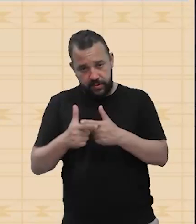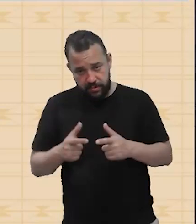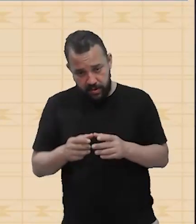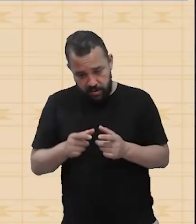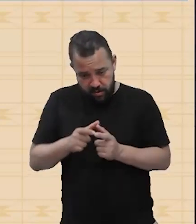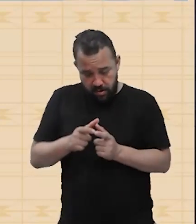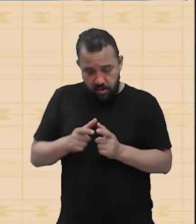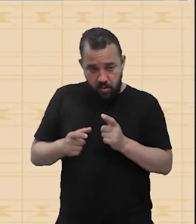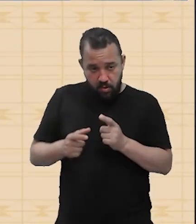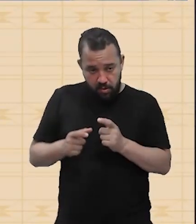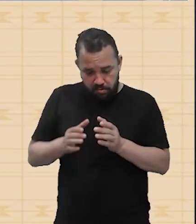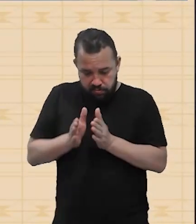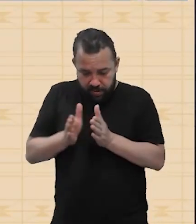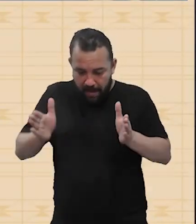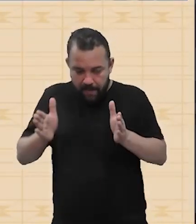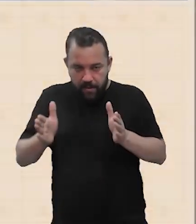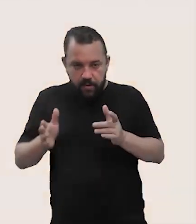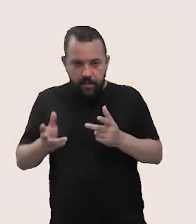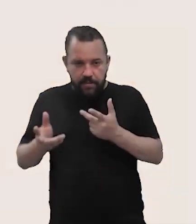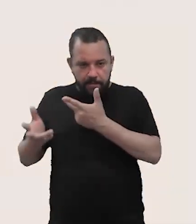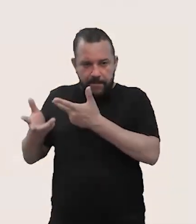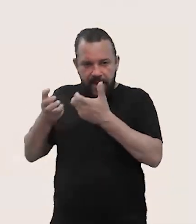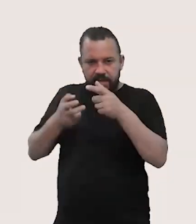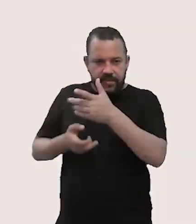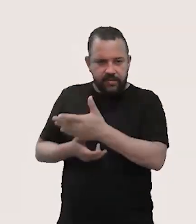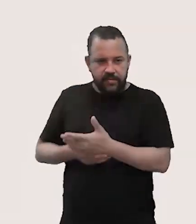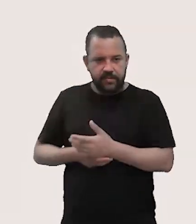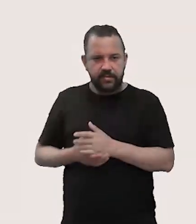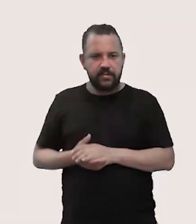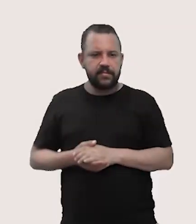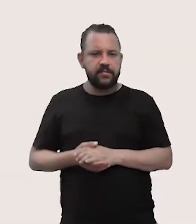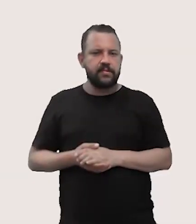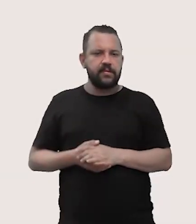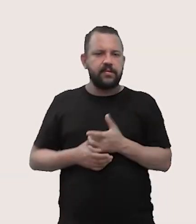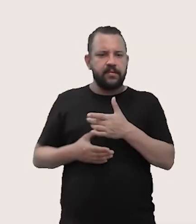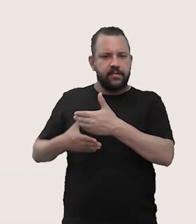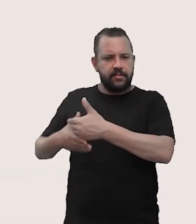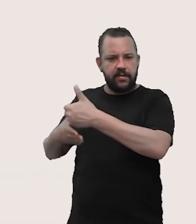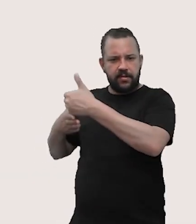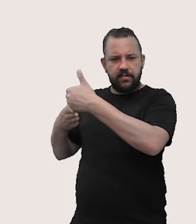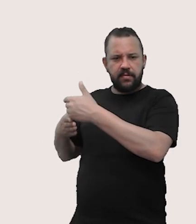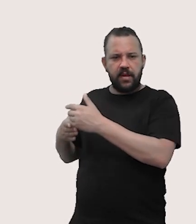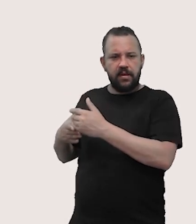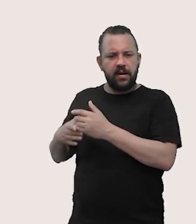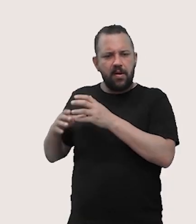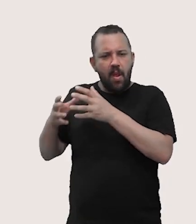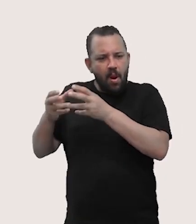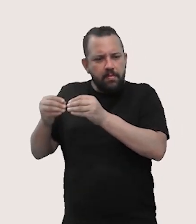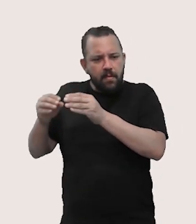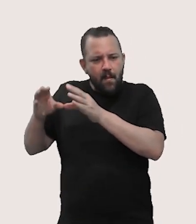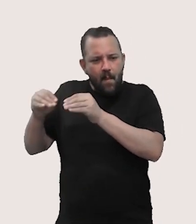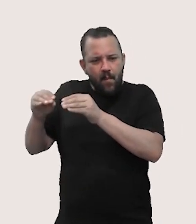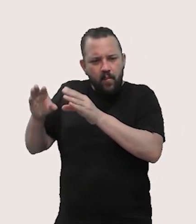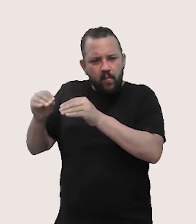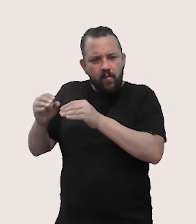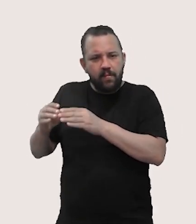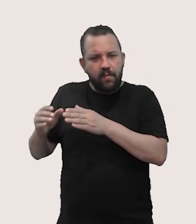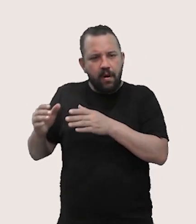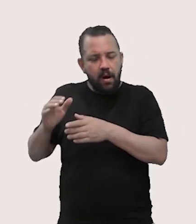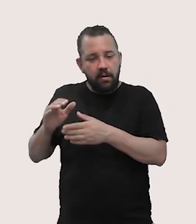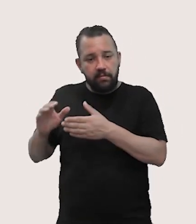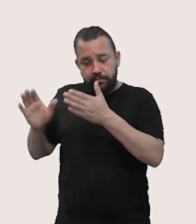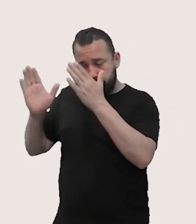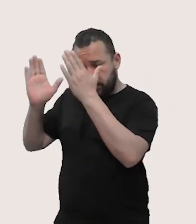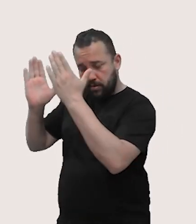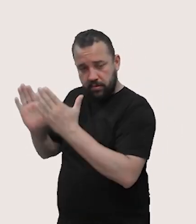ó, vê essa imagem e você percebe que essa esponja que está sendo colocada entre o concreto, entre os